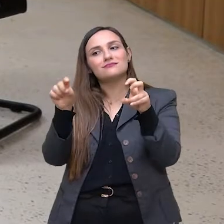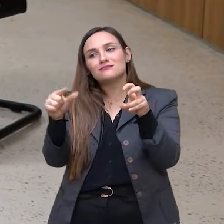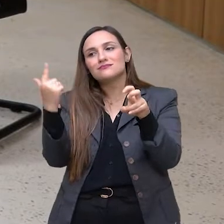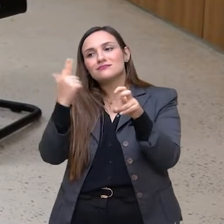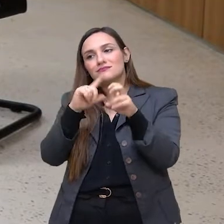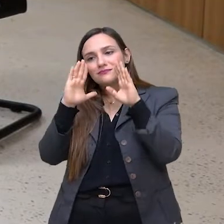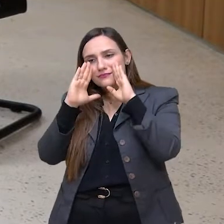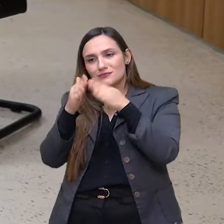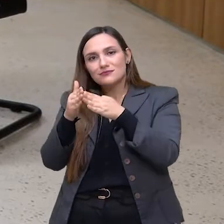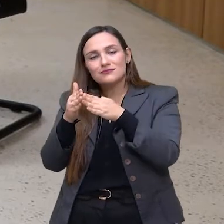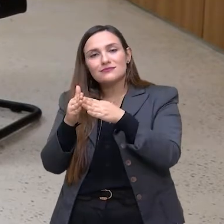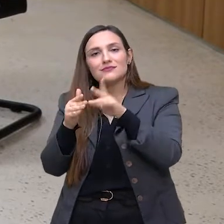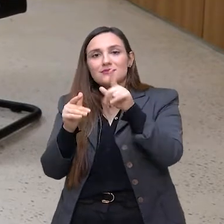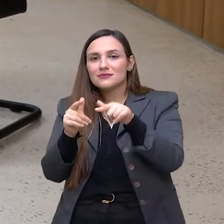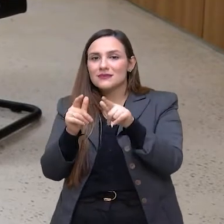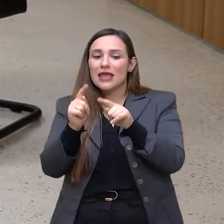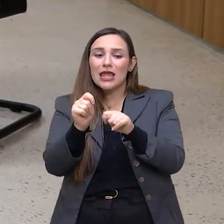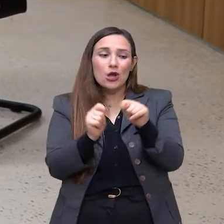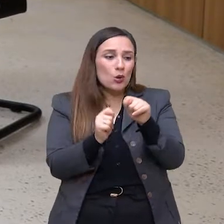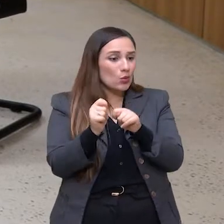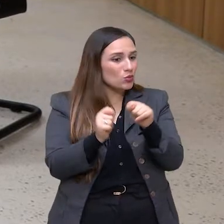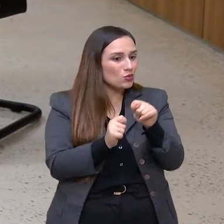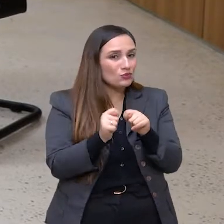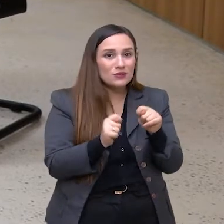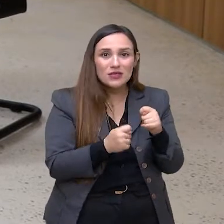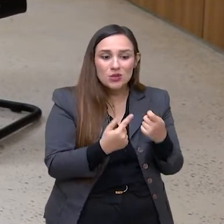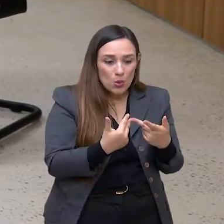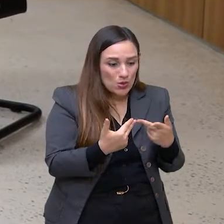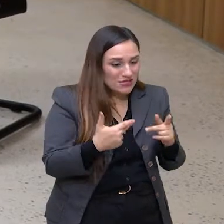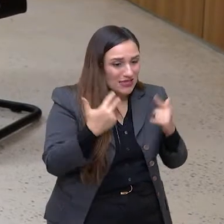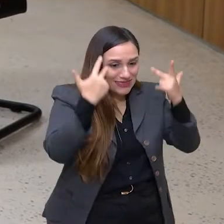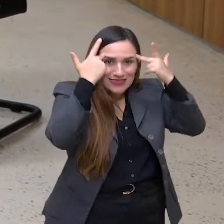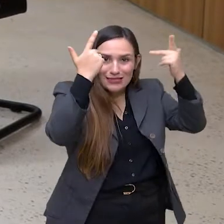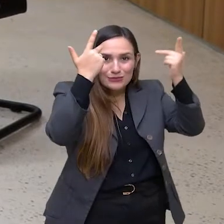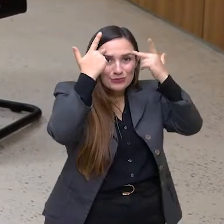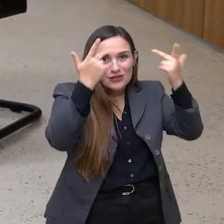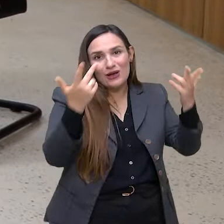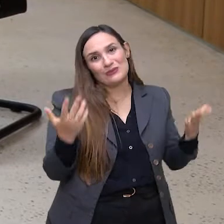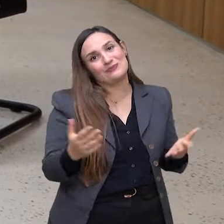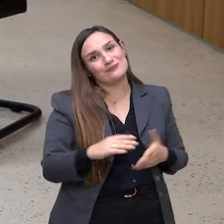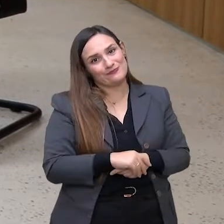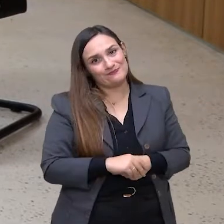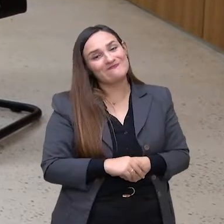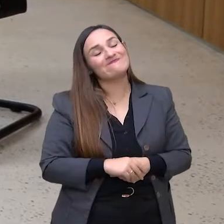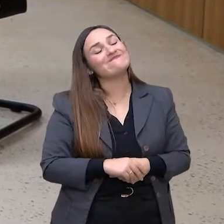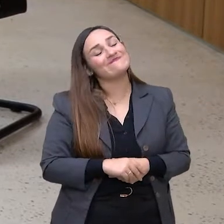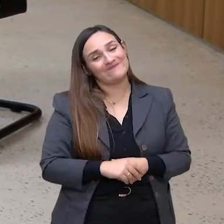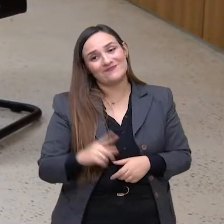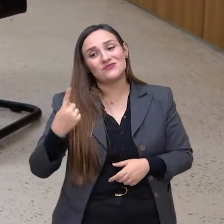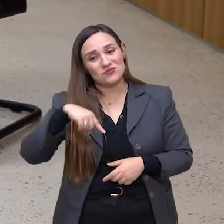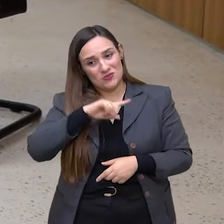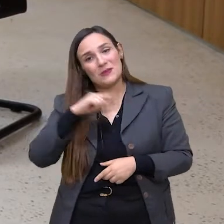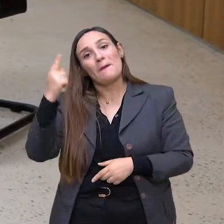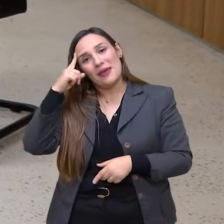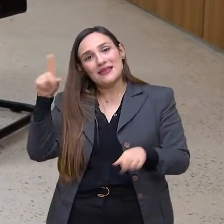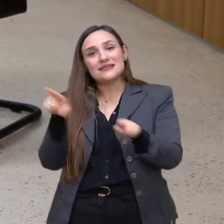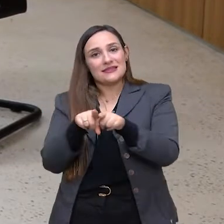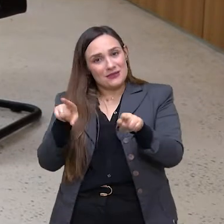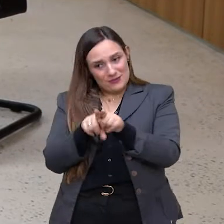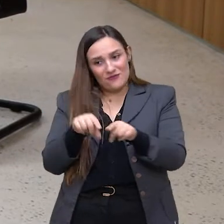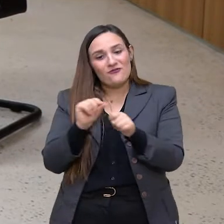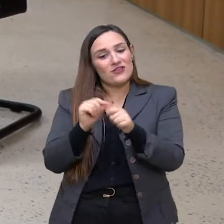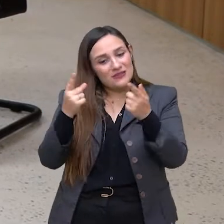em relação a recursos naturais. Então, assim, soluções de TI também está sendo